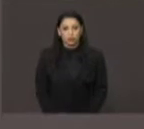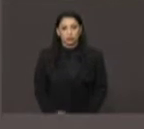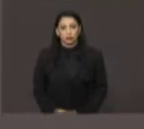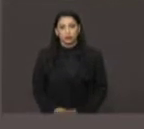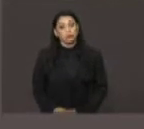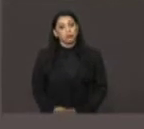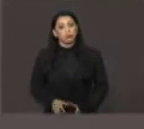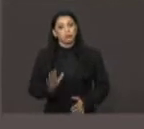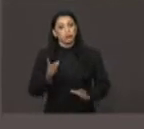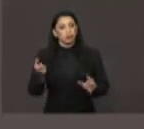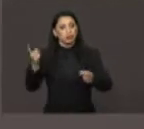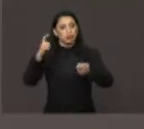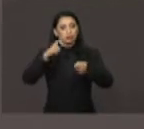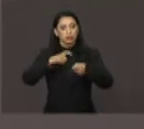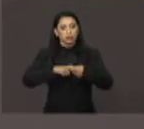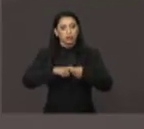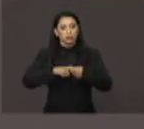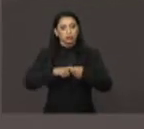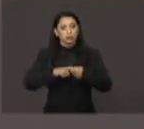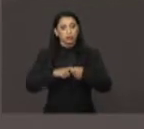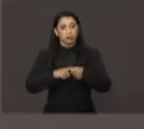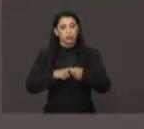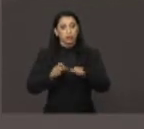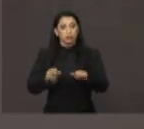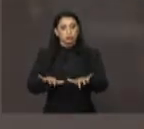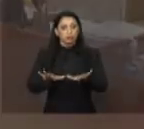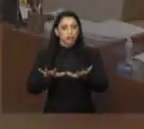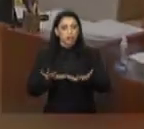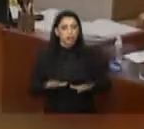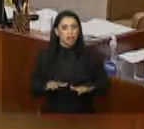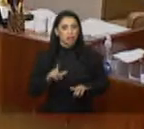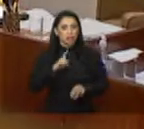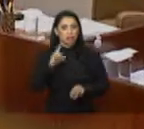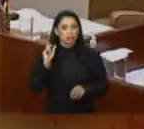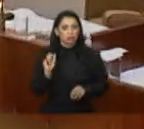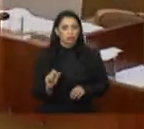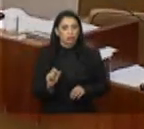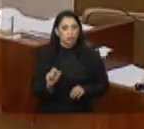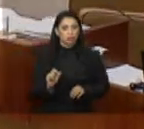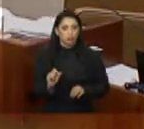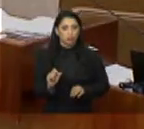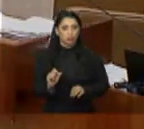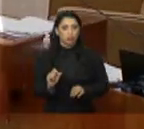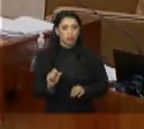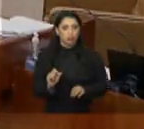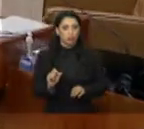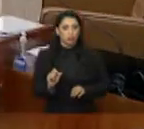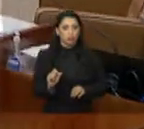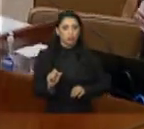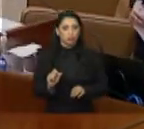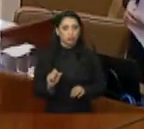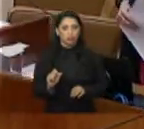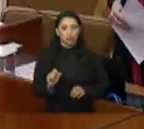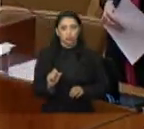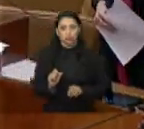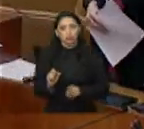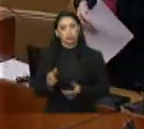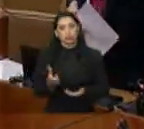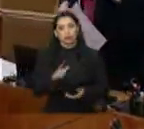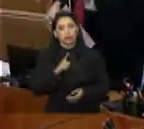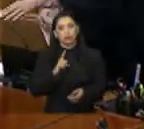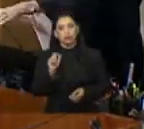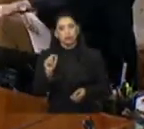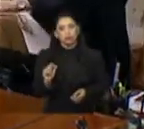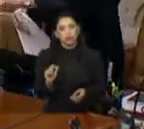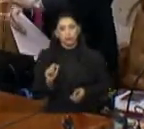já estamos de volta com direto do plenário e com as imagens da já tradicional entrada dos ministros no calendário Supremo Tribunal